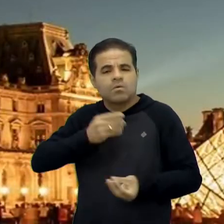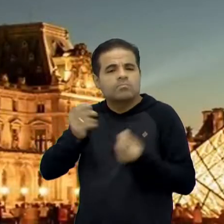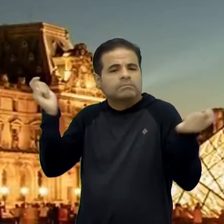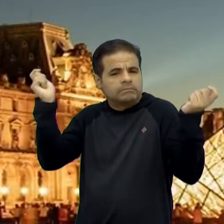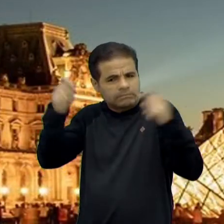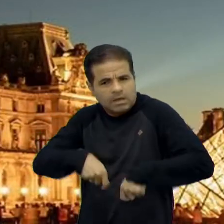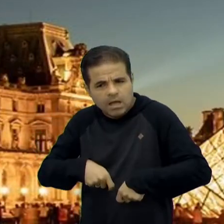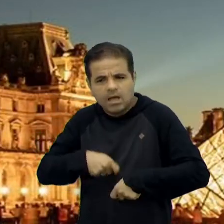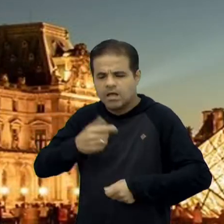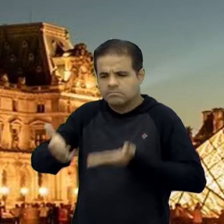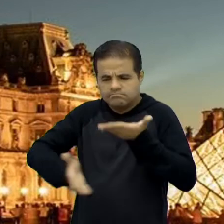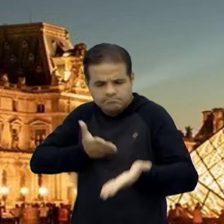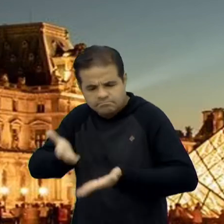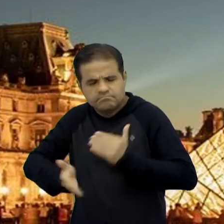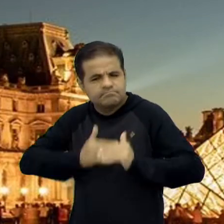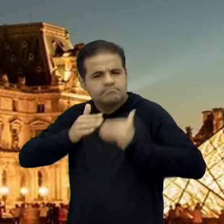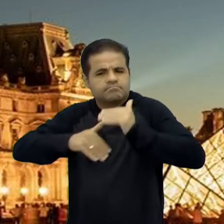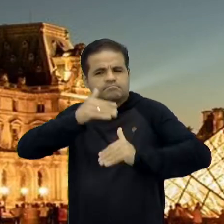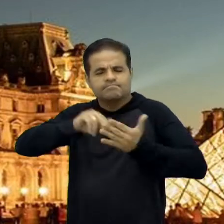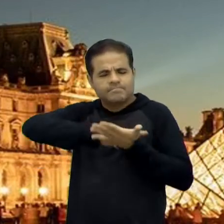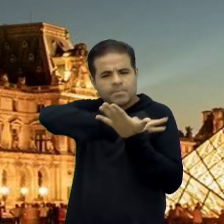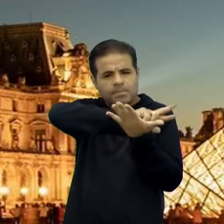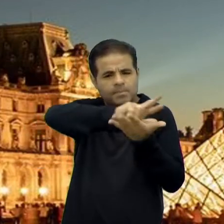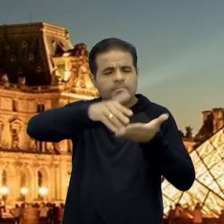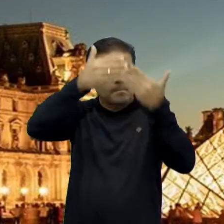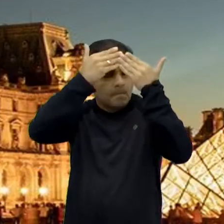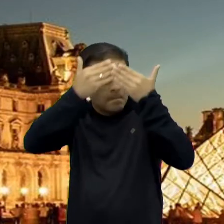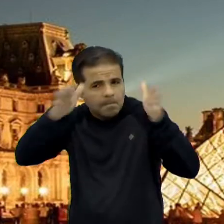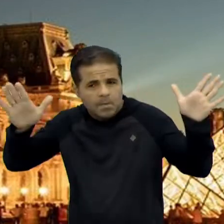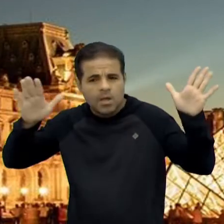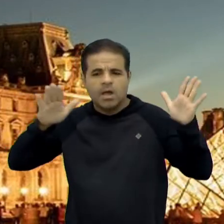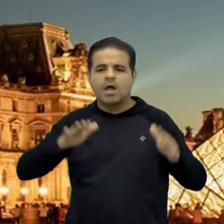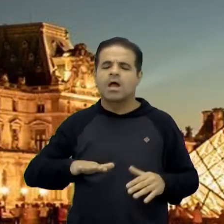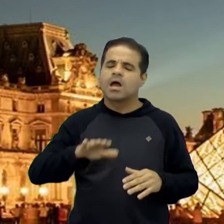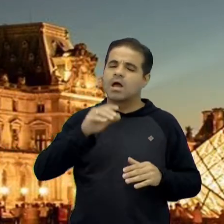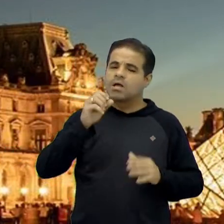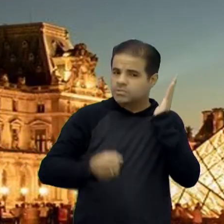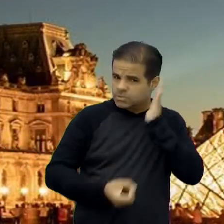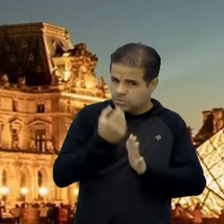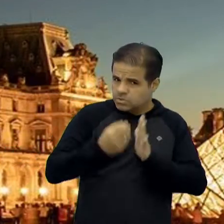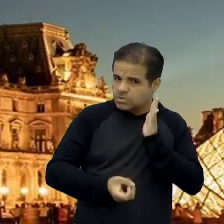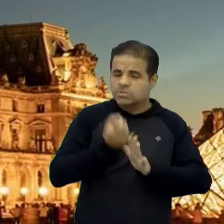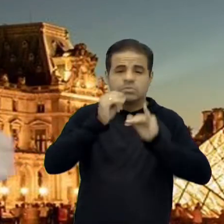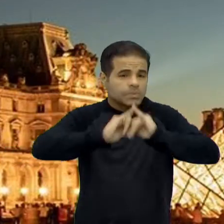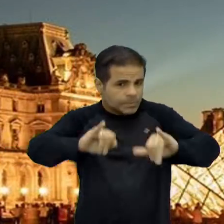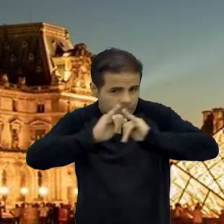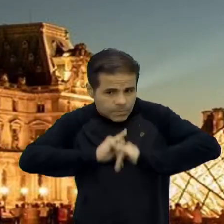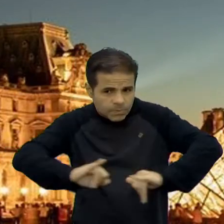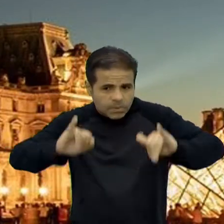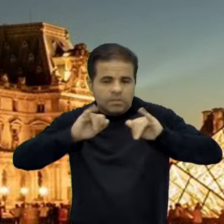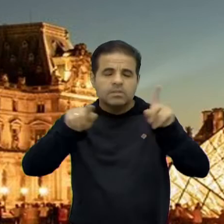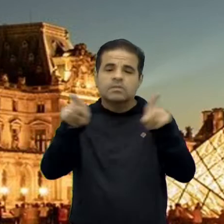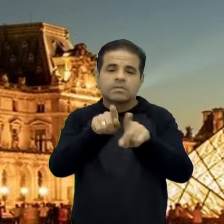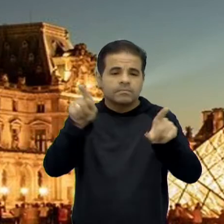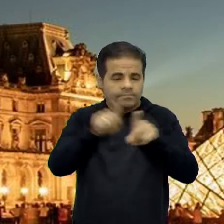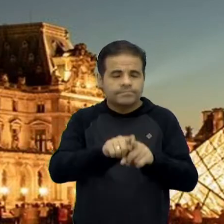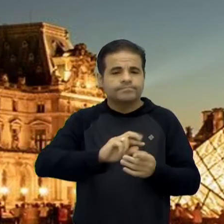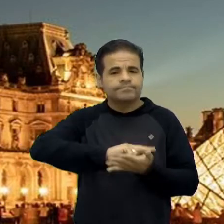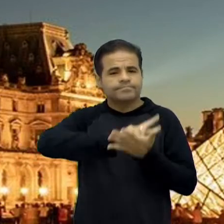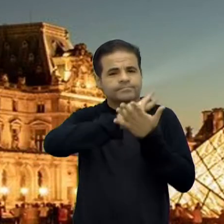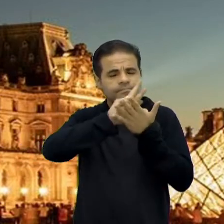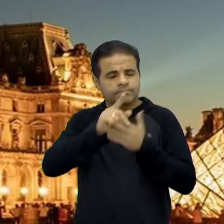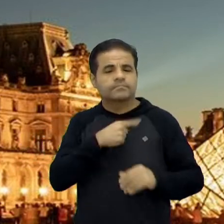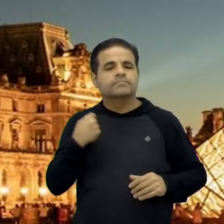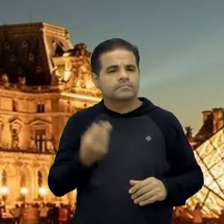pode ser trabalhado e desenvolvido nas várias dimensões, não só da criação e comunicação publicitária, mas como também nas dimensões